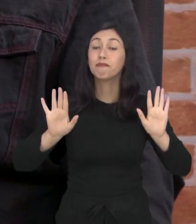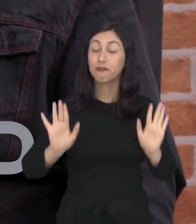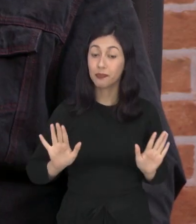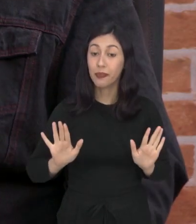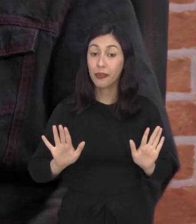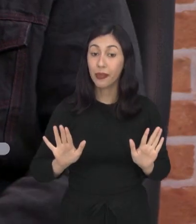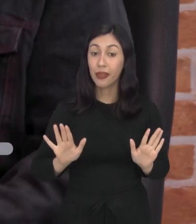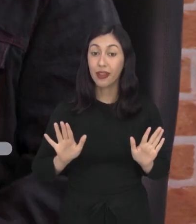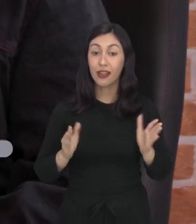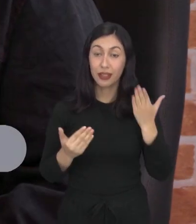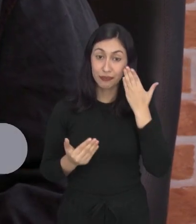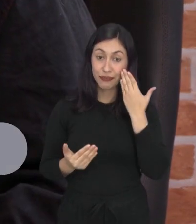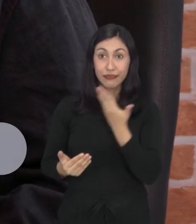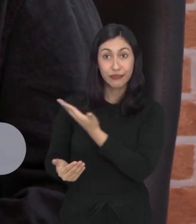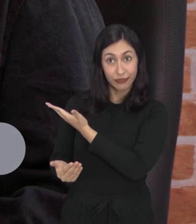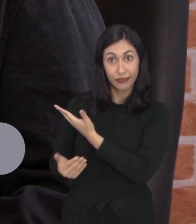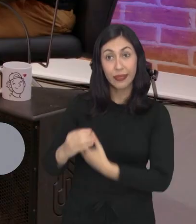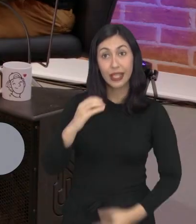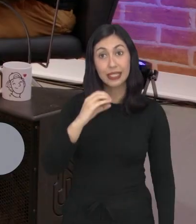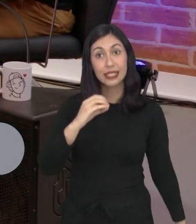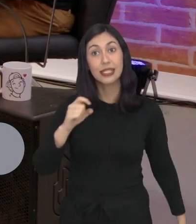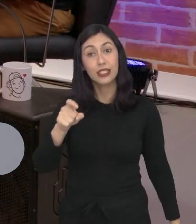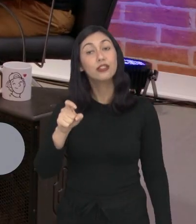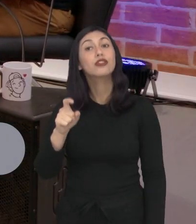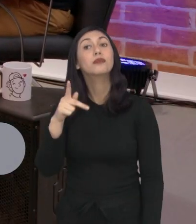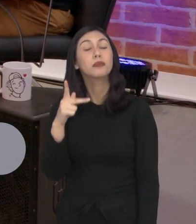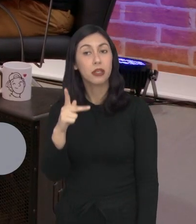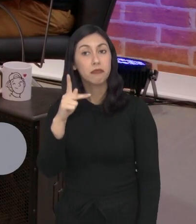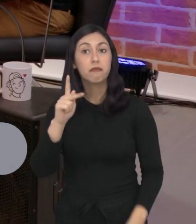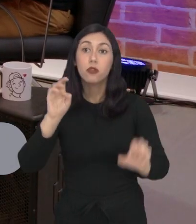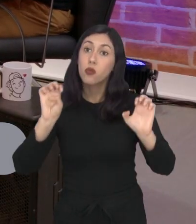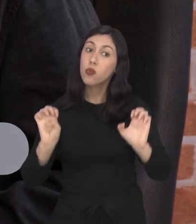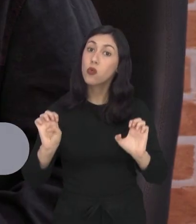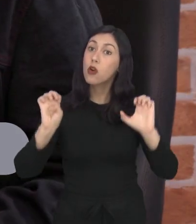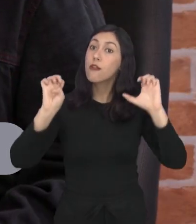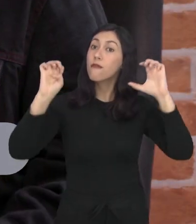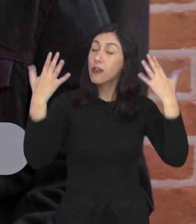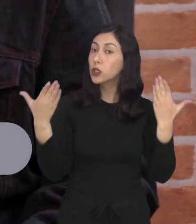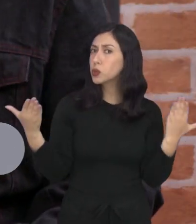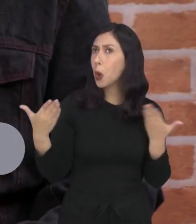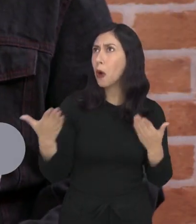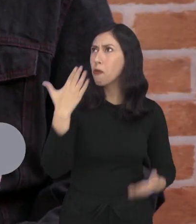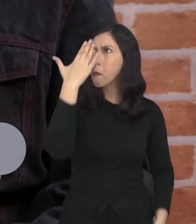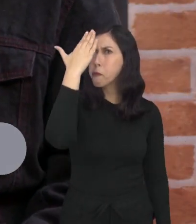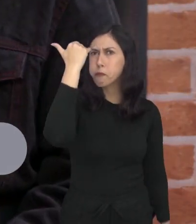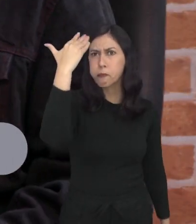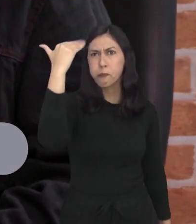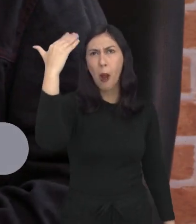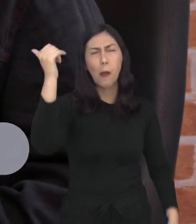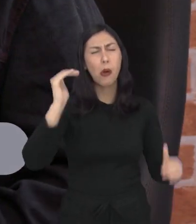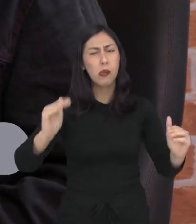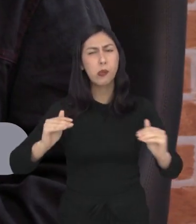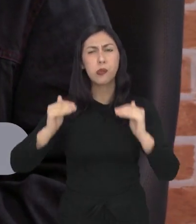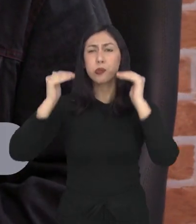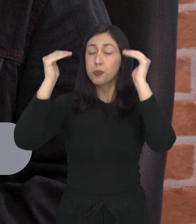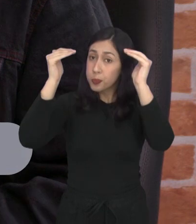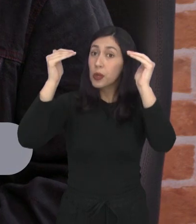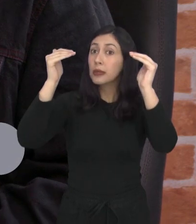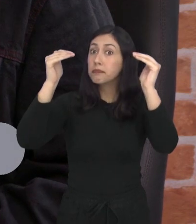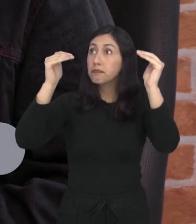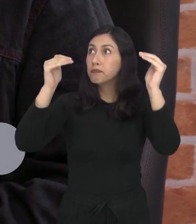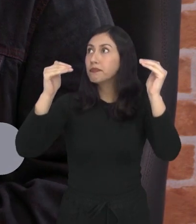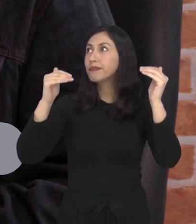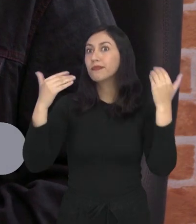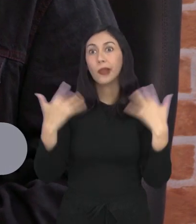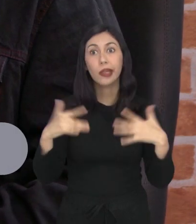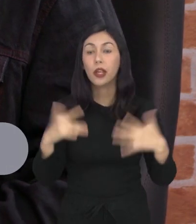A Comic Con Experience, né, que é a nossa Comic Con, hoje se tornou uma das maiores, se não a maior, e eu acho incrível, porque